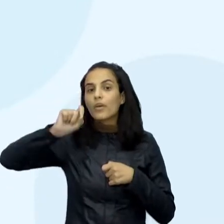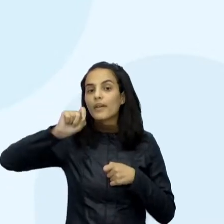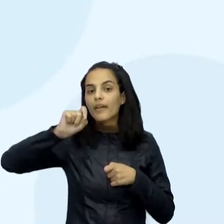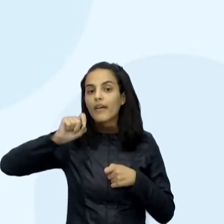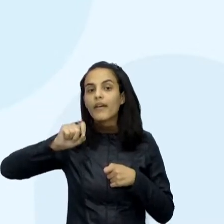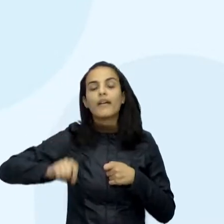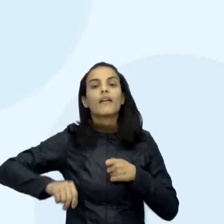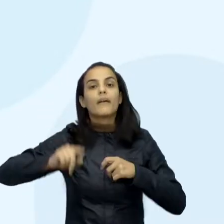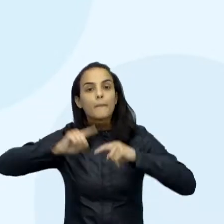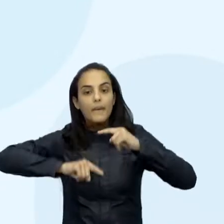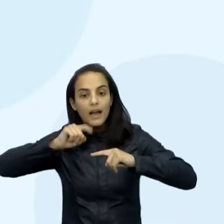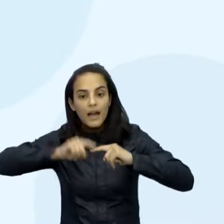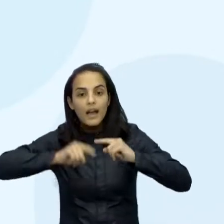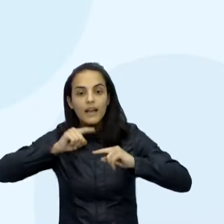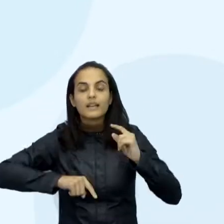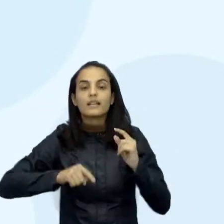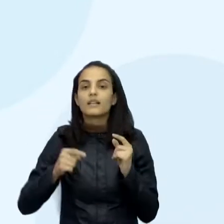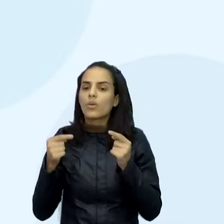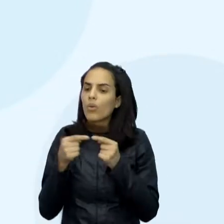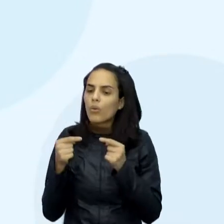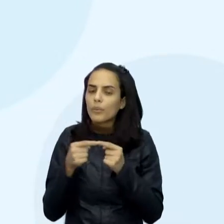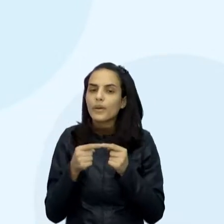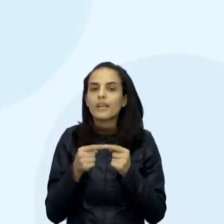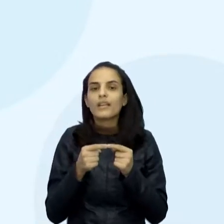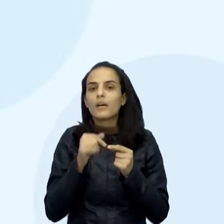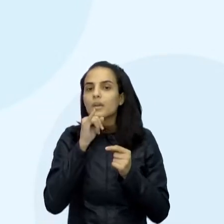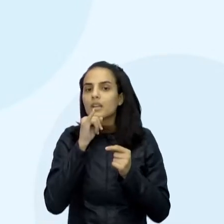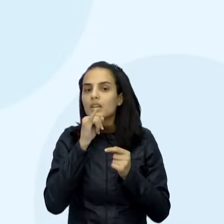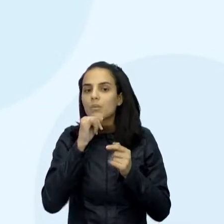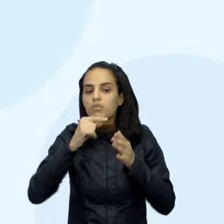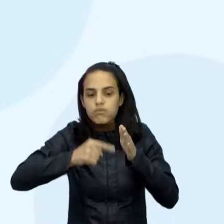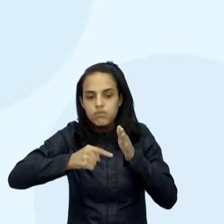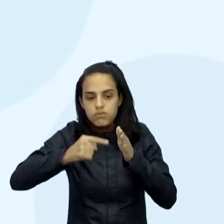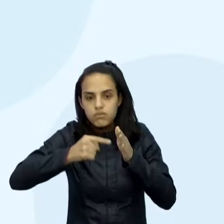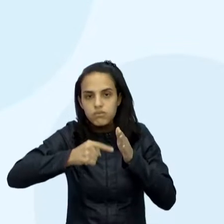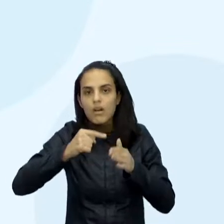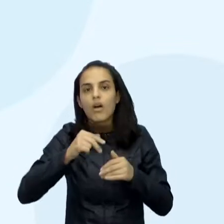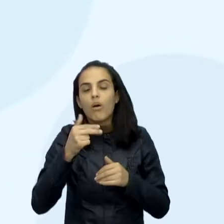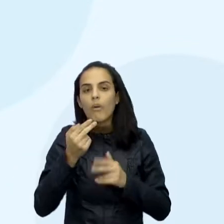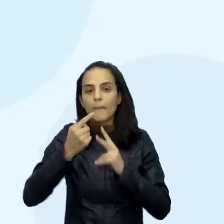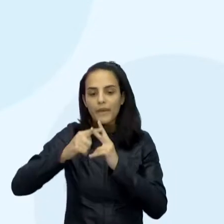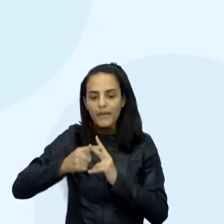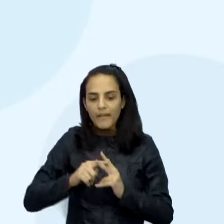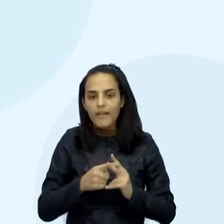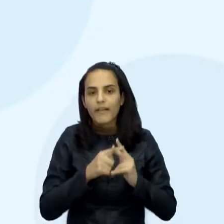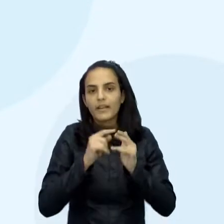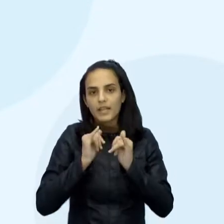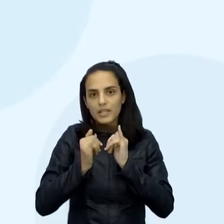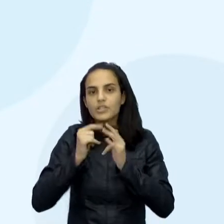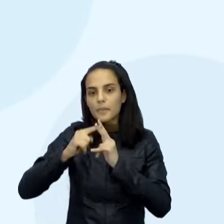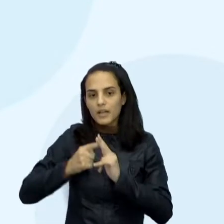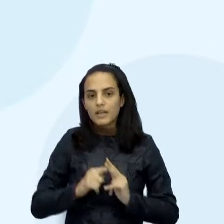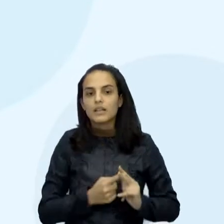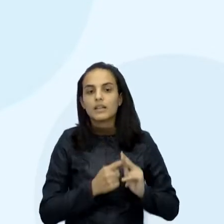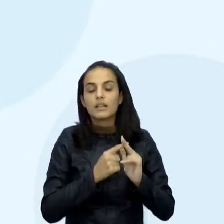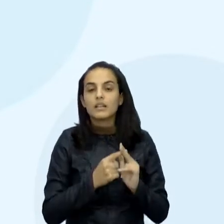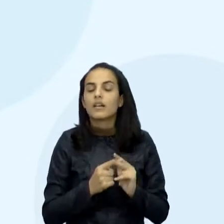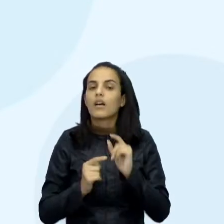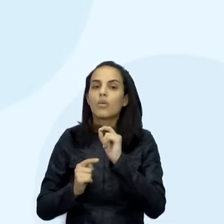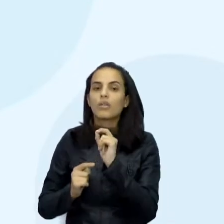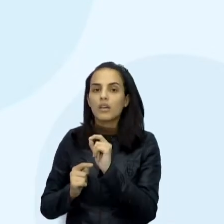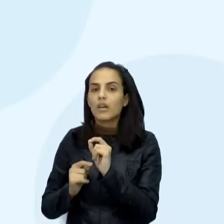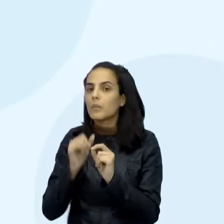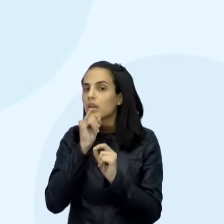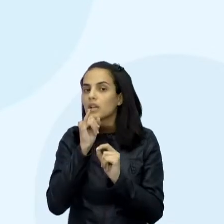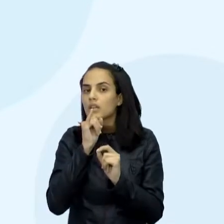térmica, máquina tem a ideia de motor, de mecânica, né, de energia mecânica. Então a máquina é um tipo